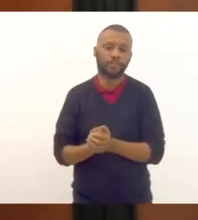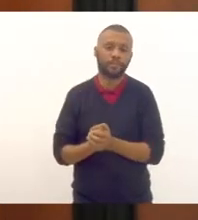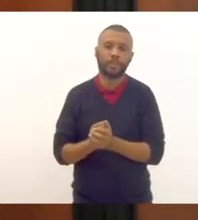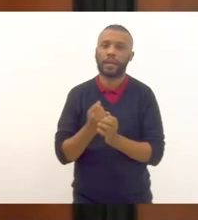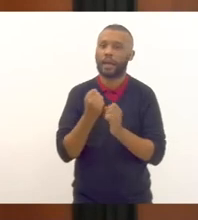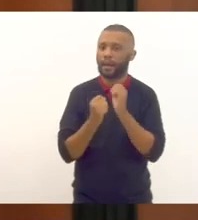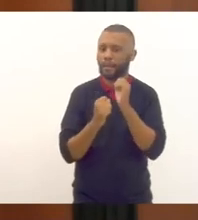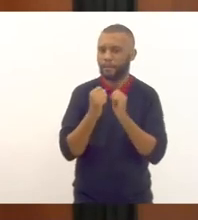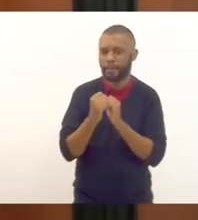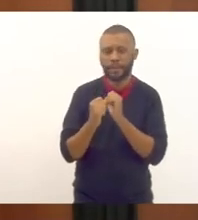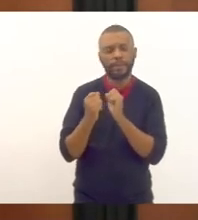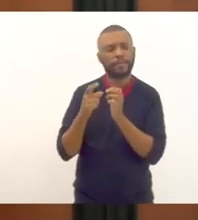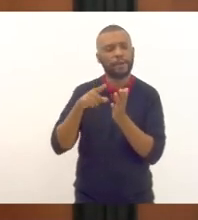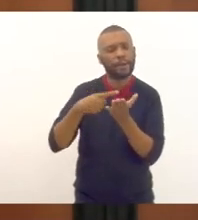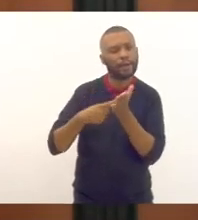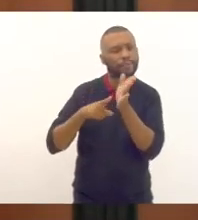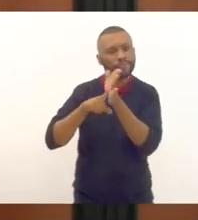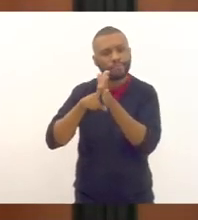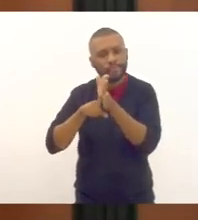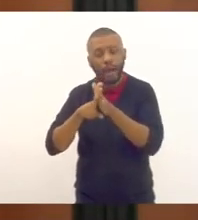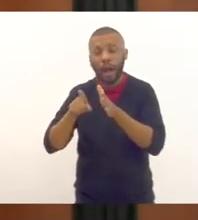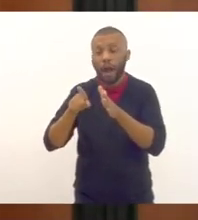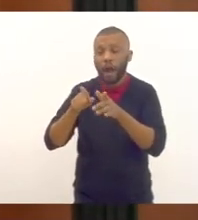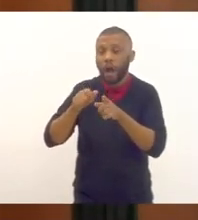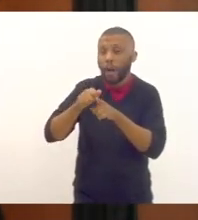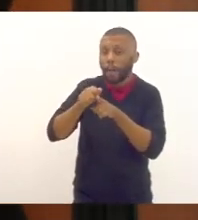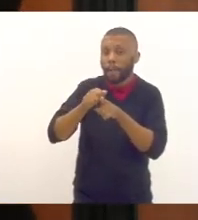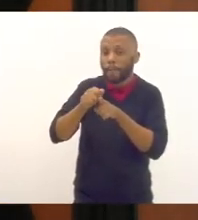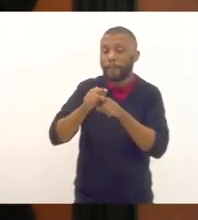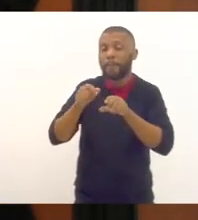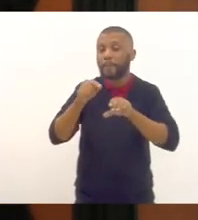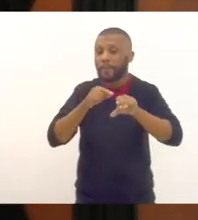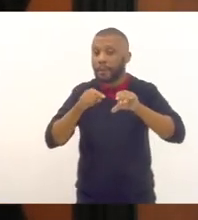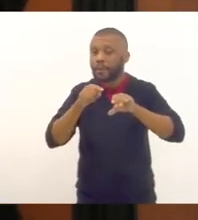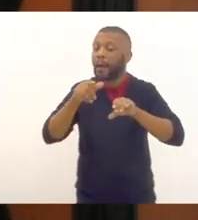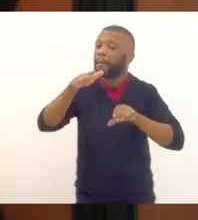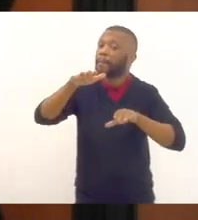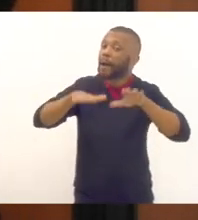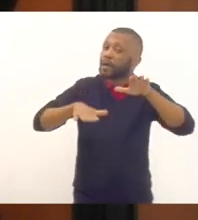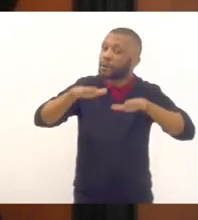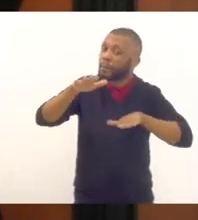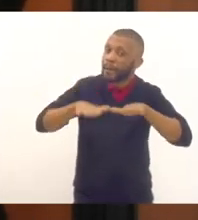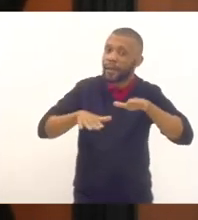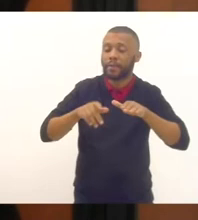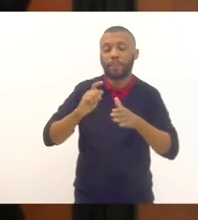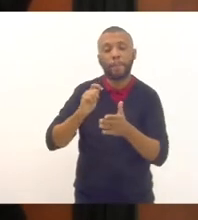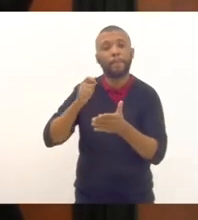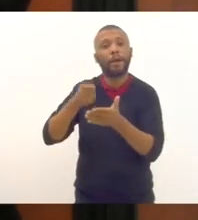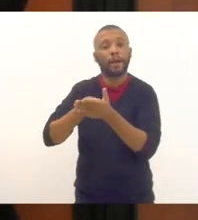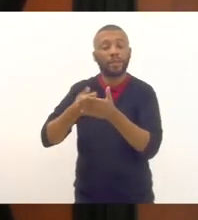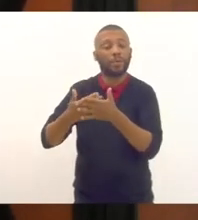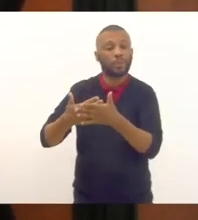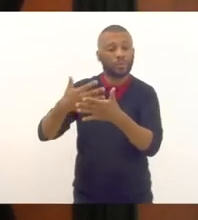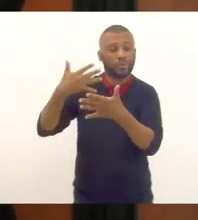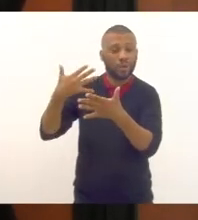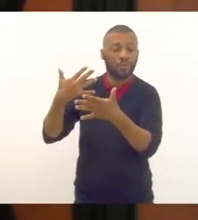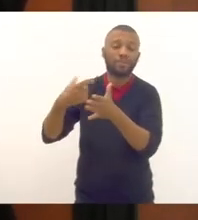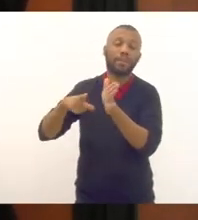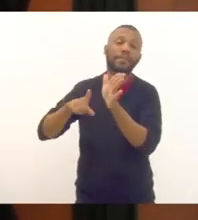sua vistoria e o cara, ah, o pneu está mais ou menos, tem que pagar tanto. Histórico passado ruim